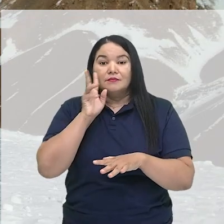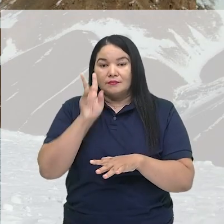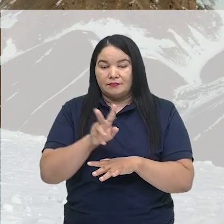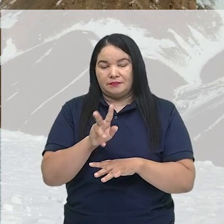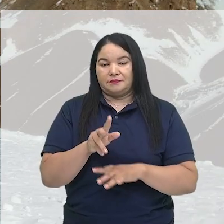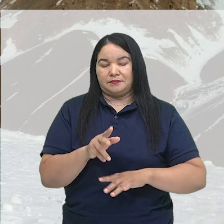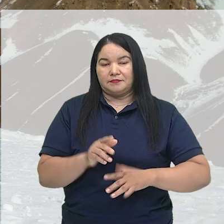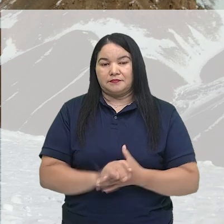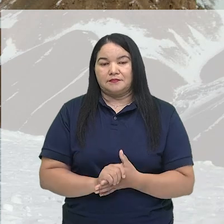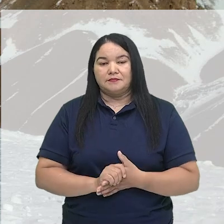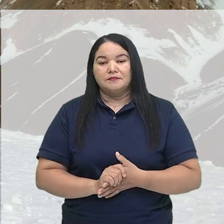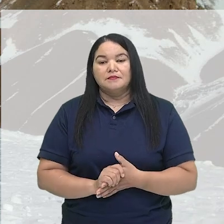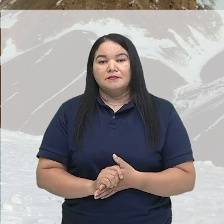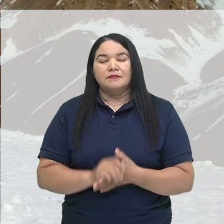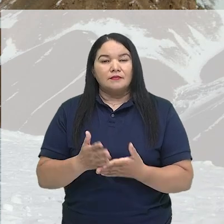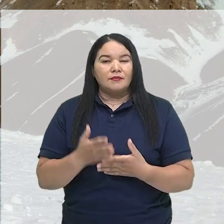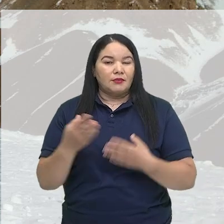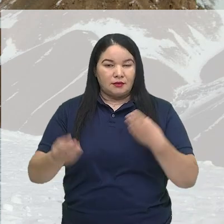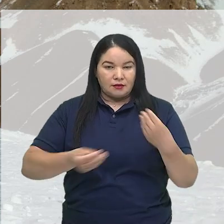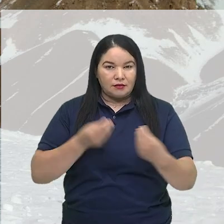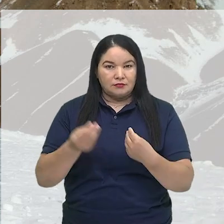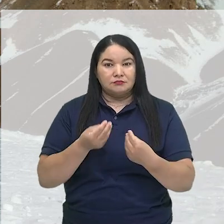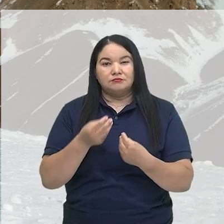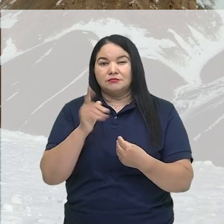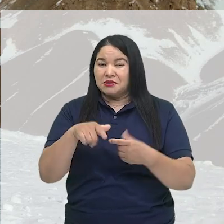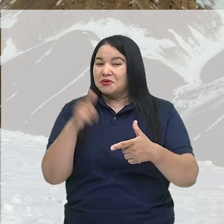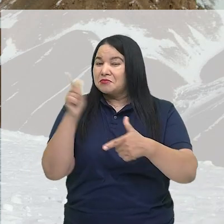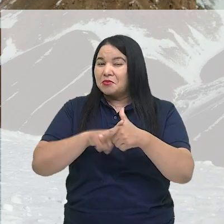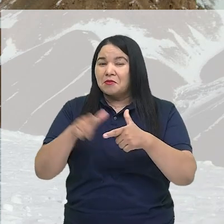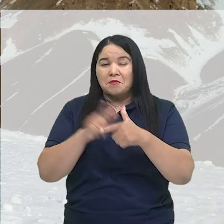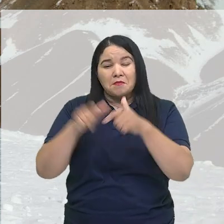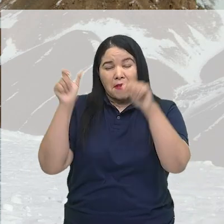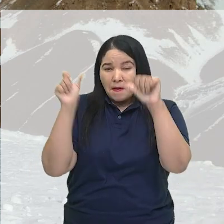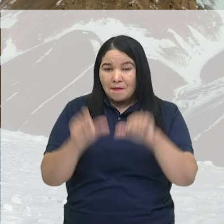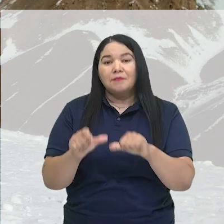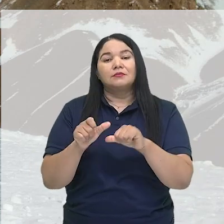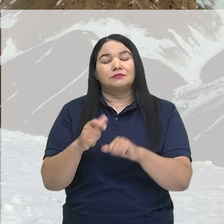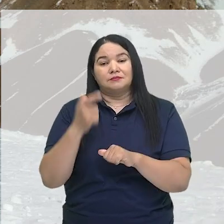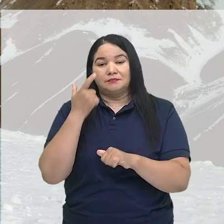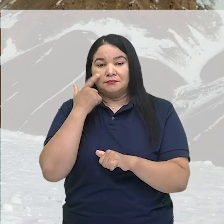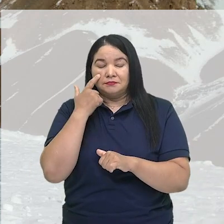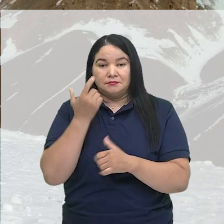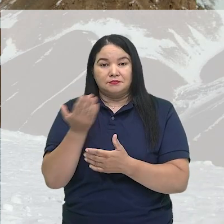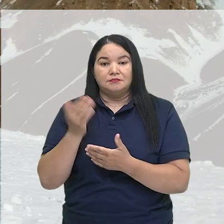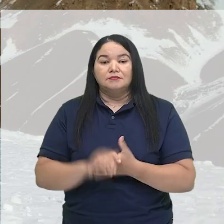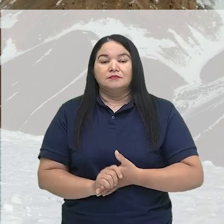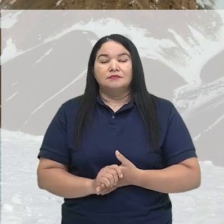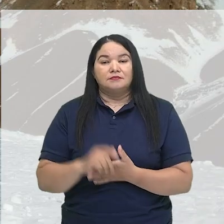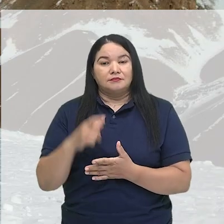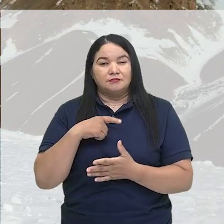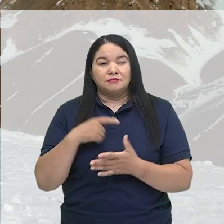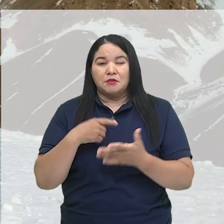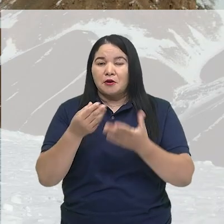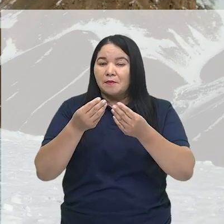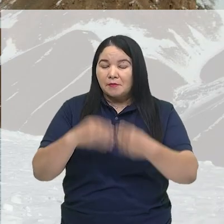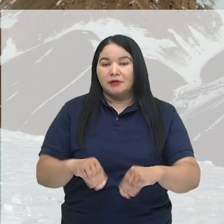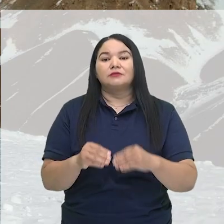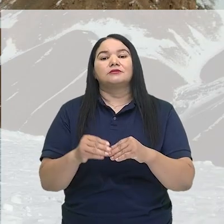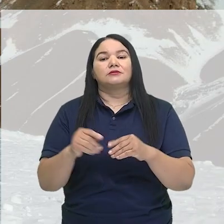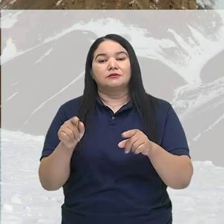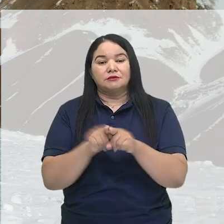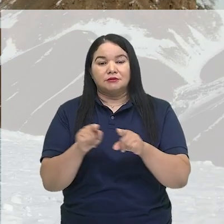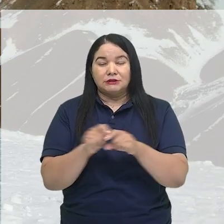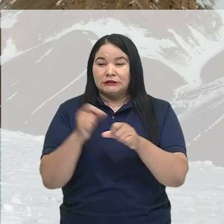os terremotos, que eles podem ser, inclusive, muito devastadores. Eles causam prejuízos, né? Causam